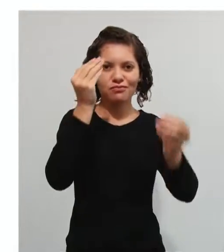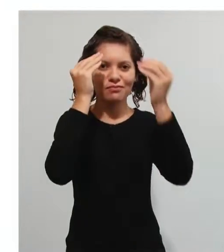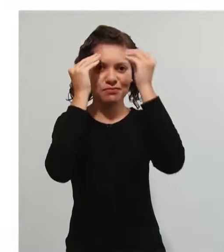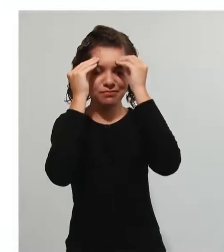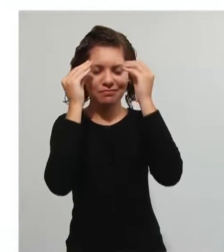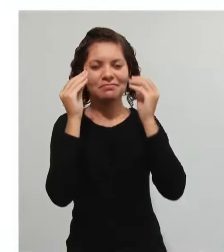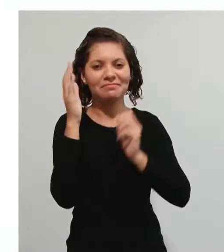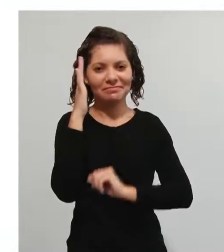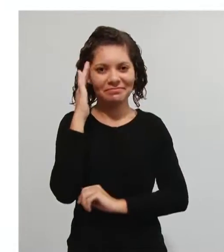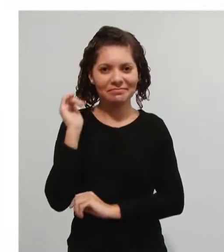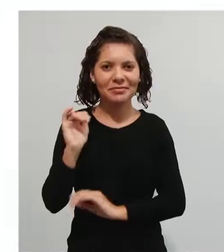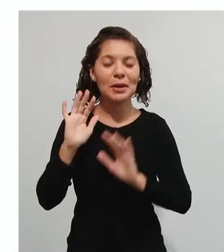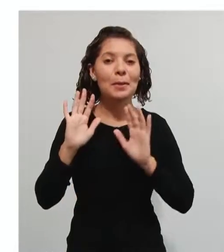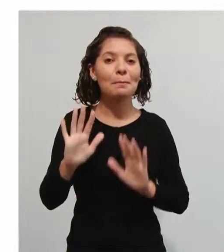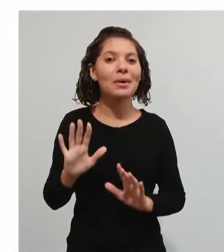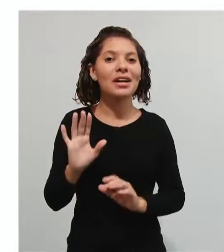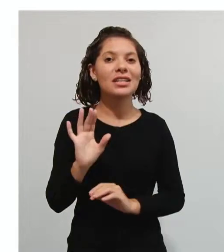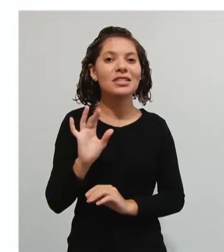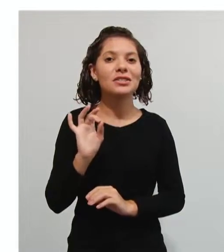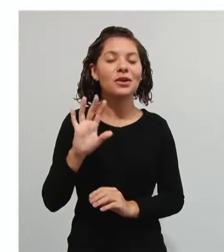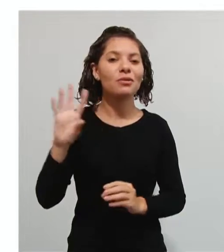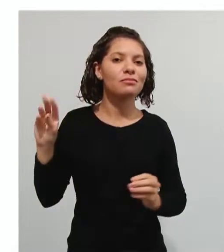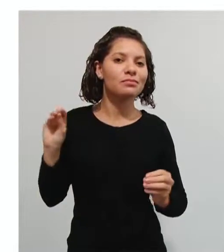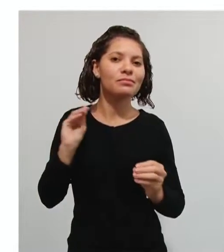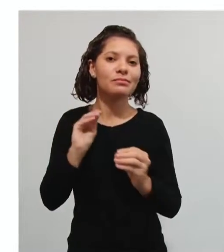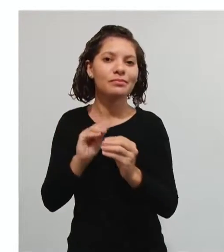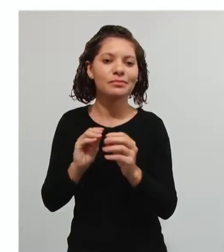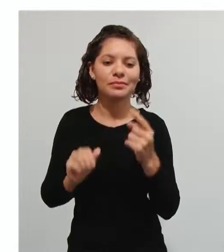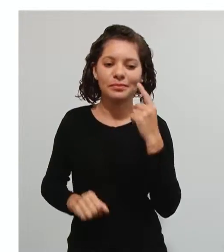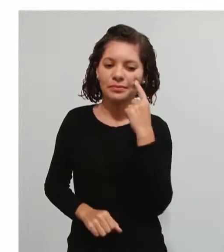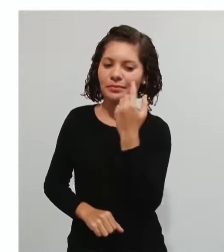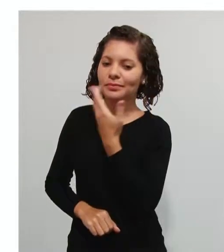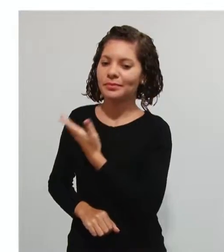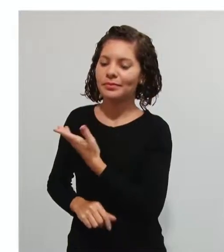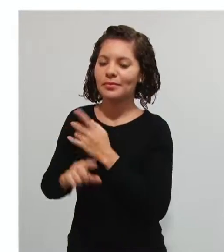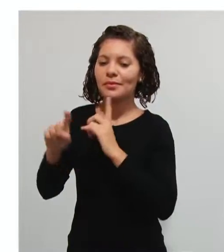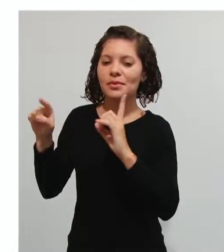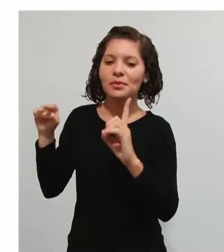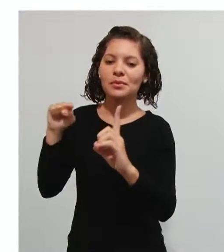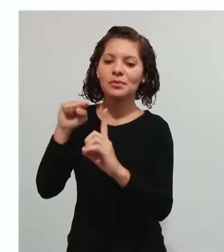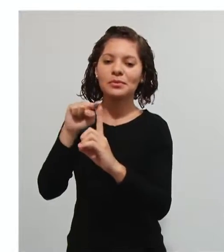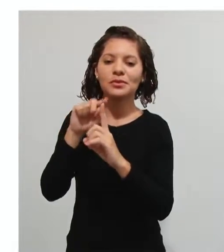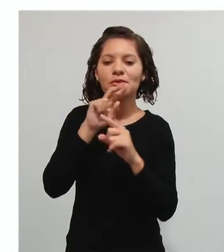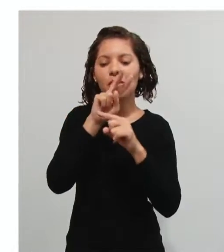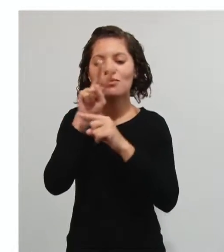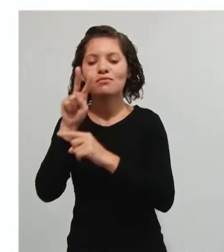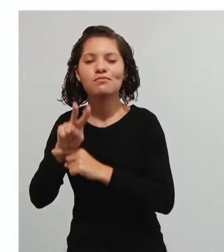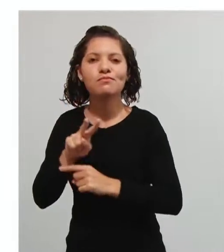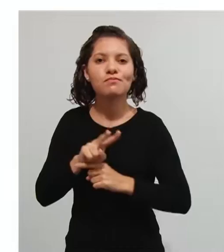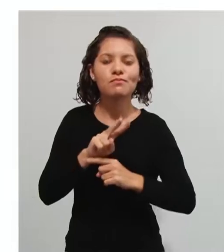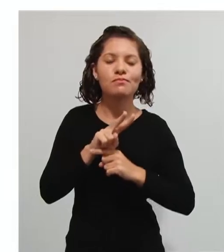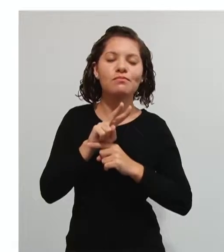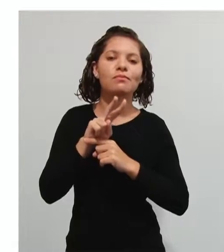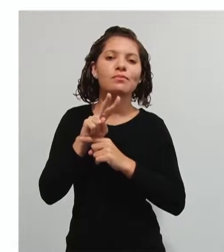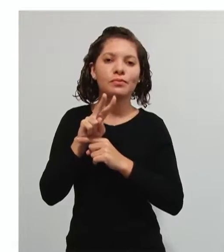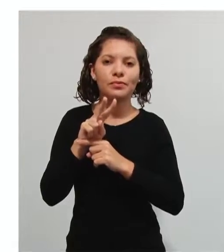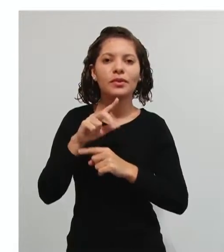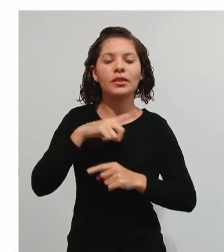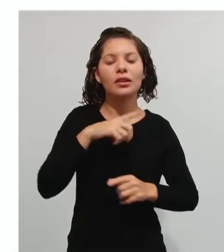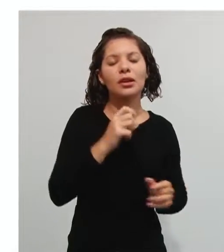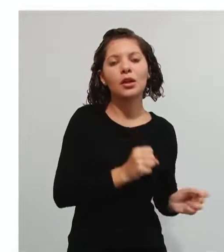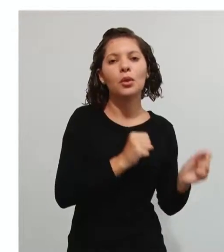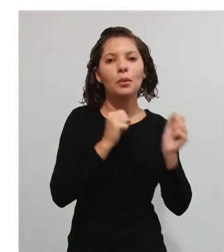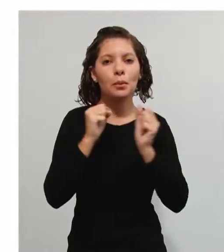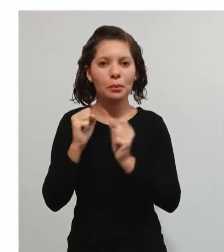decorado. A função é realizar o controle interno e auditoria de todos os processos de órgãos envolvendo